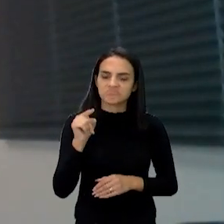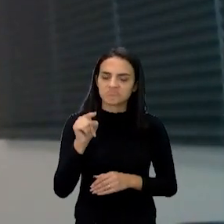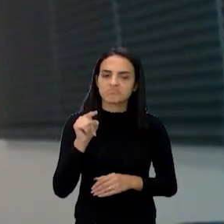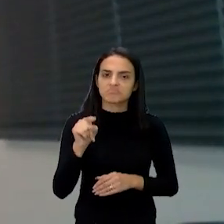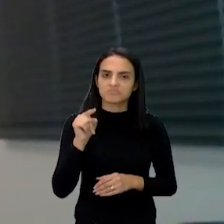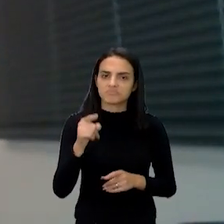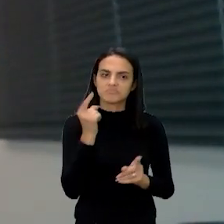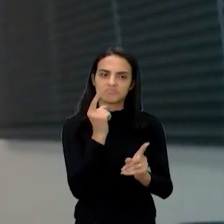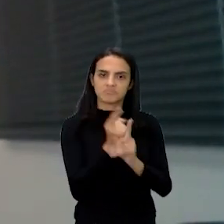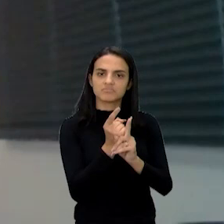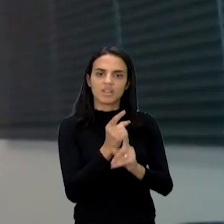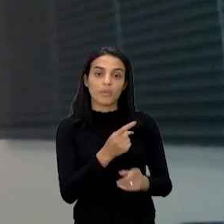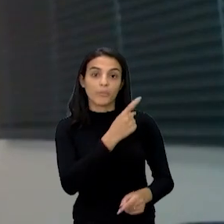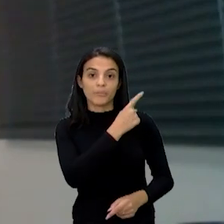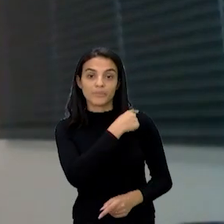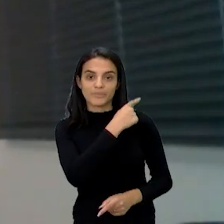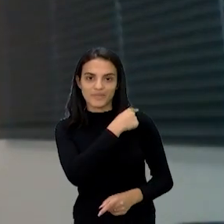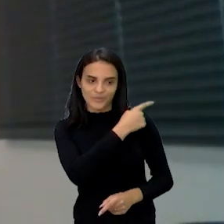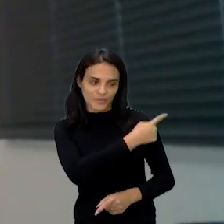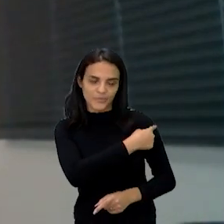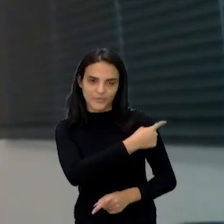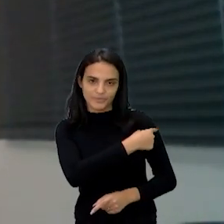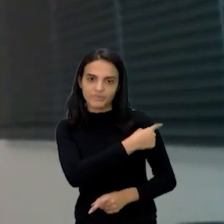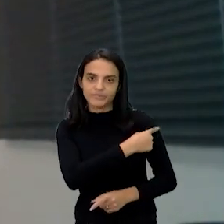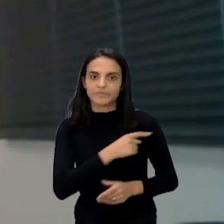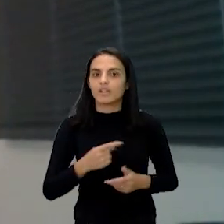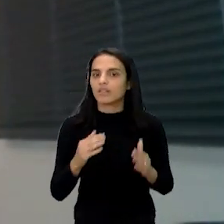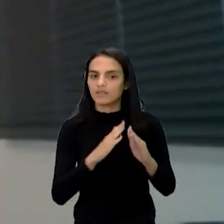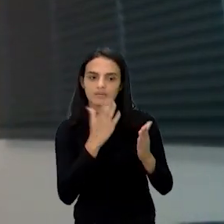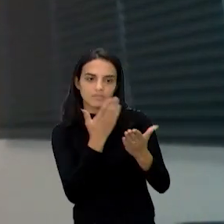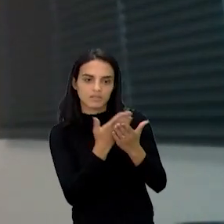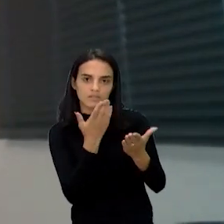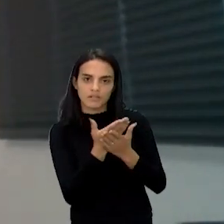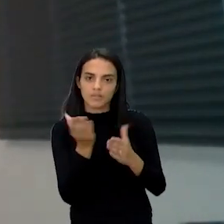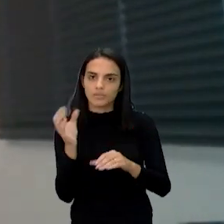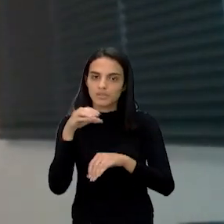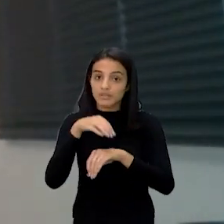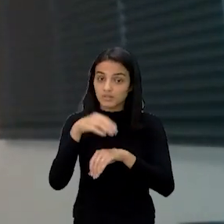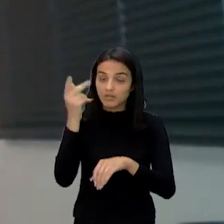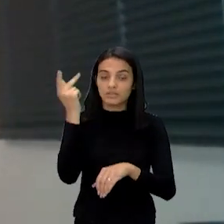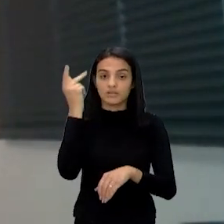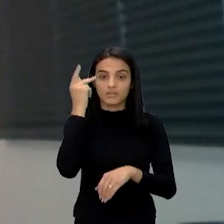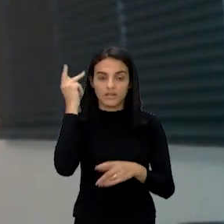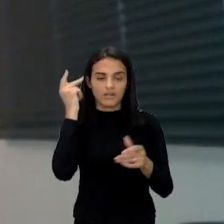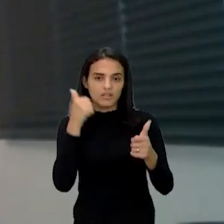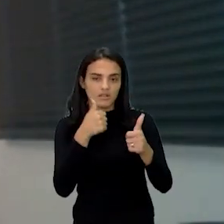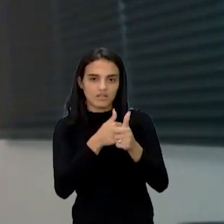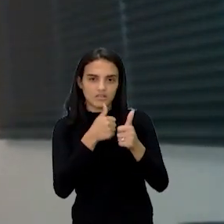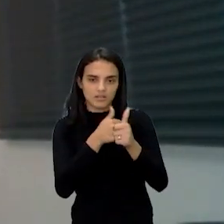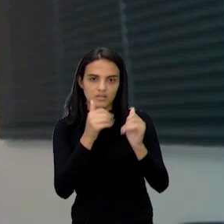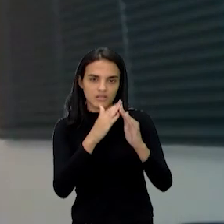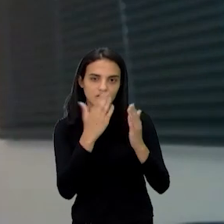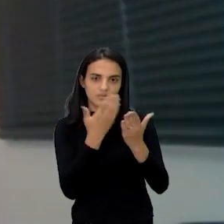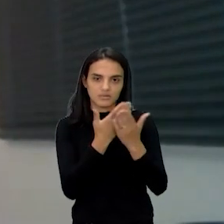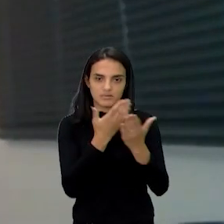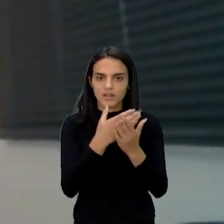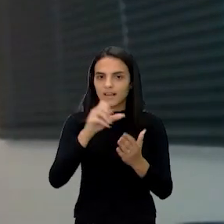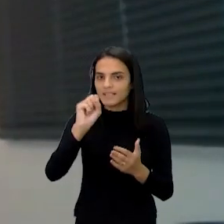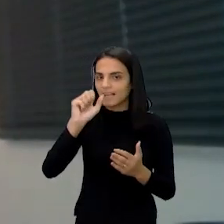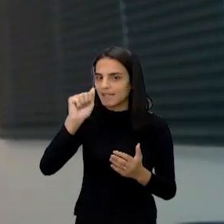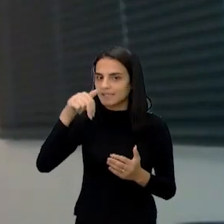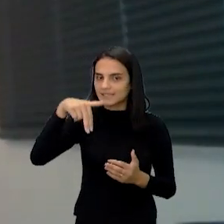foi descoberto no primeiro ano do ensino fundamental, numa escola ali no centro de São Paulo, perto do Hospital da Santa